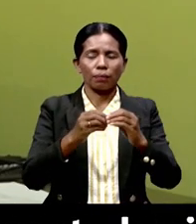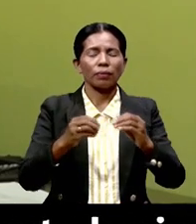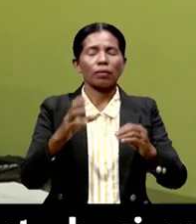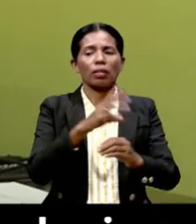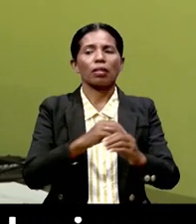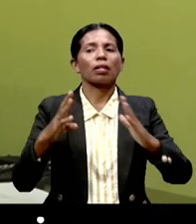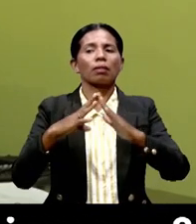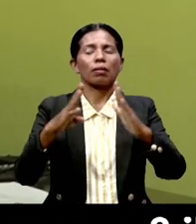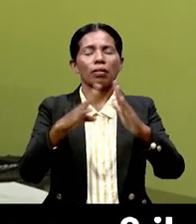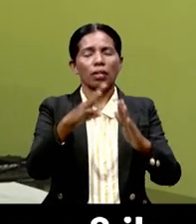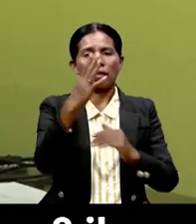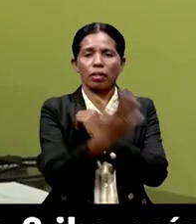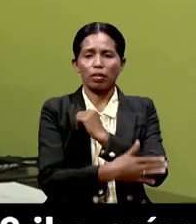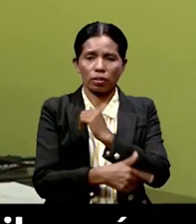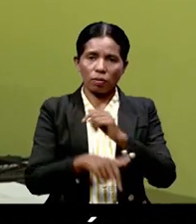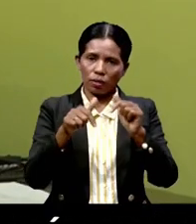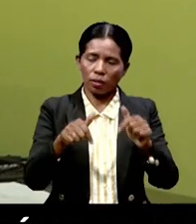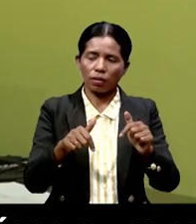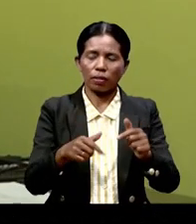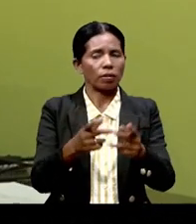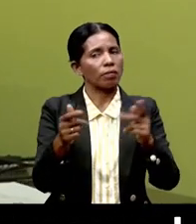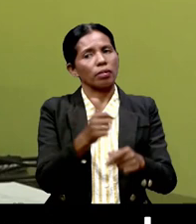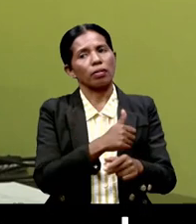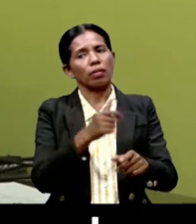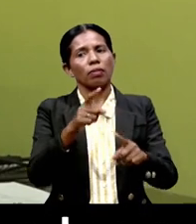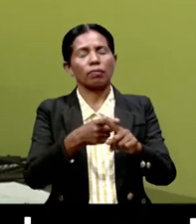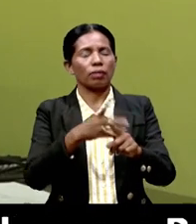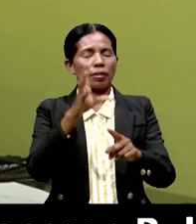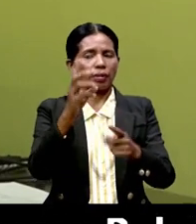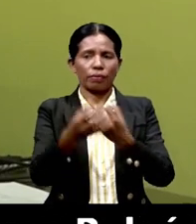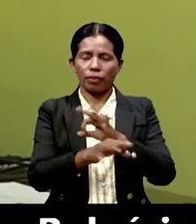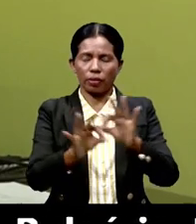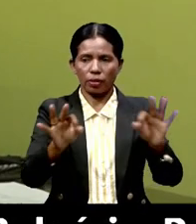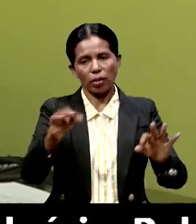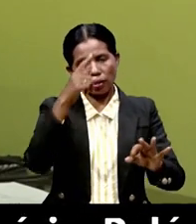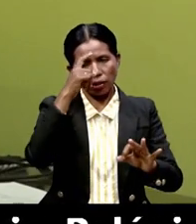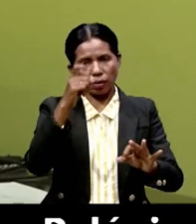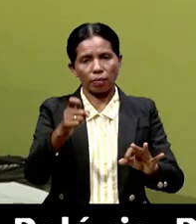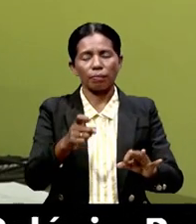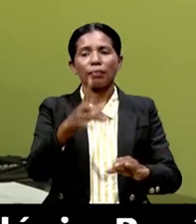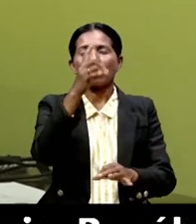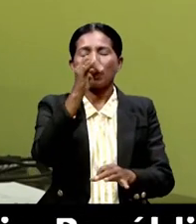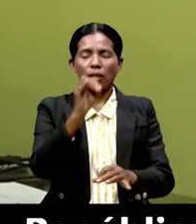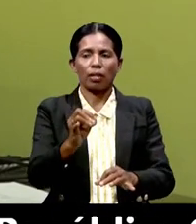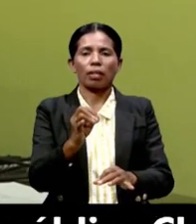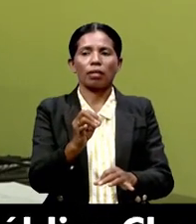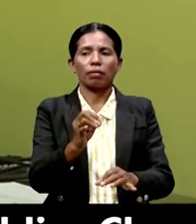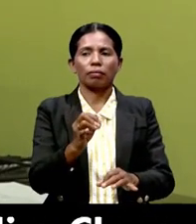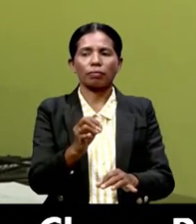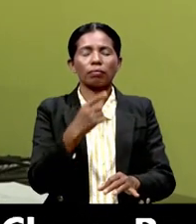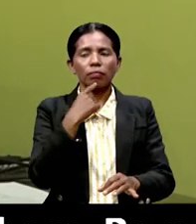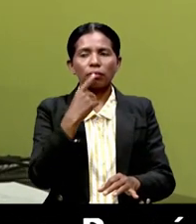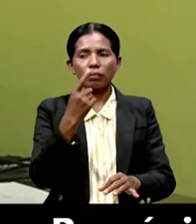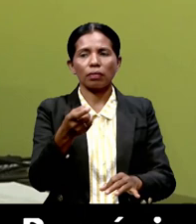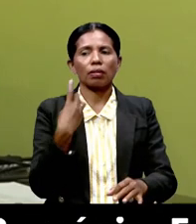antao ahi la vela mate. Se proyecto fatin se lugar ne fulane no tona tamer ne mak iha di laran halo aviso even